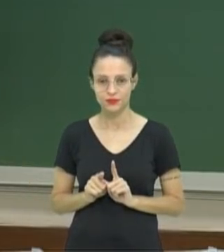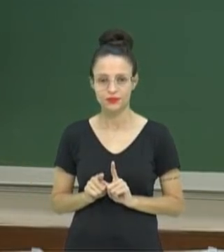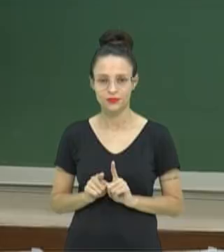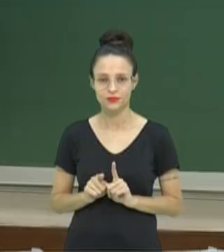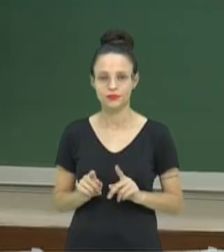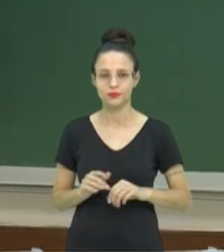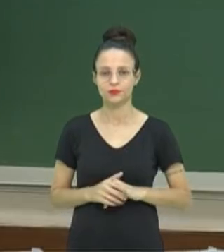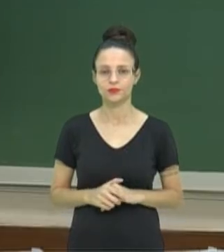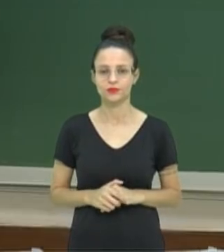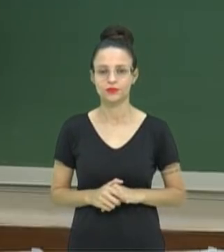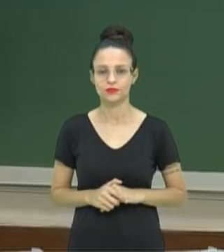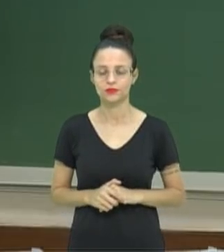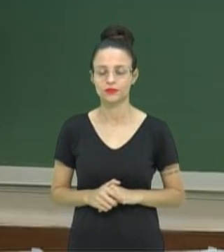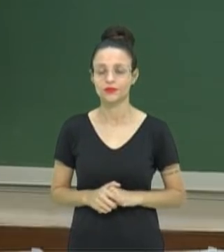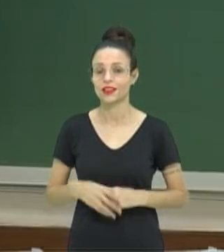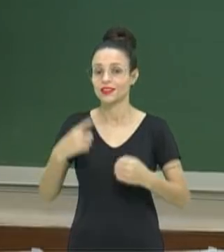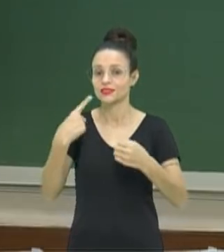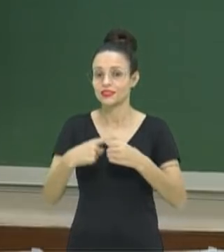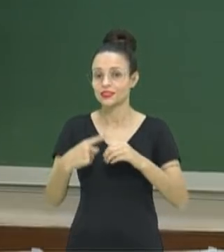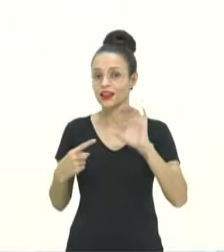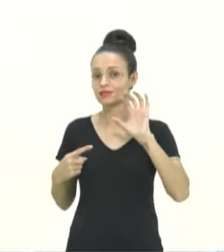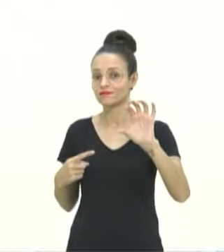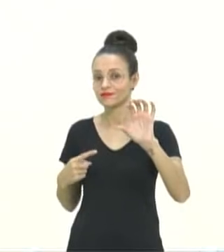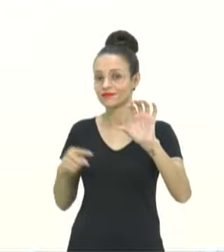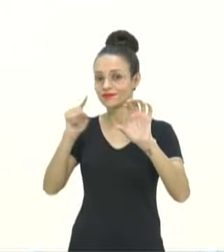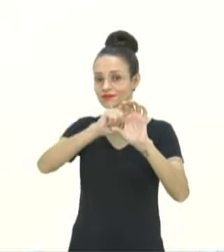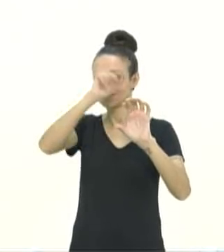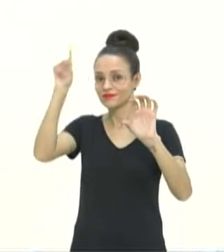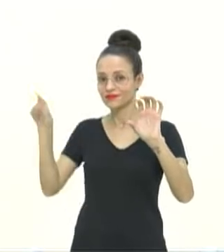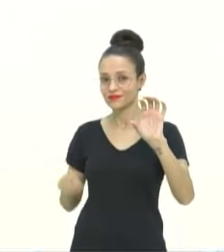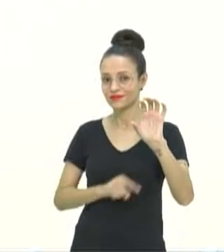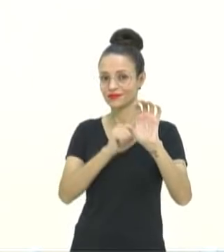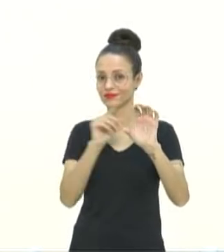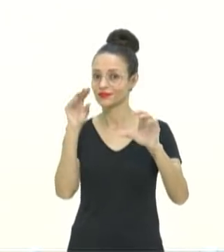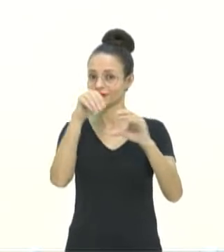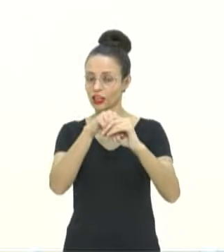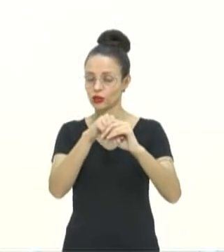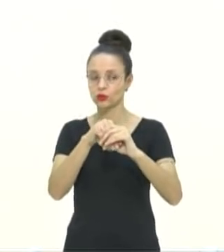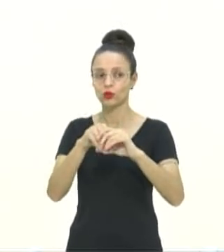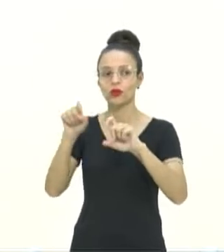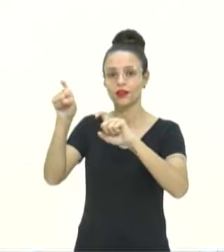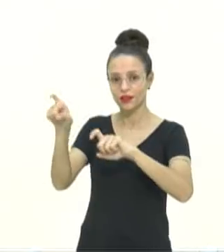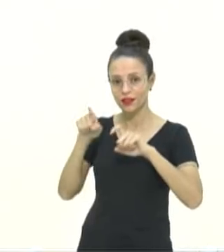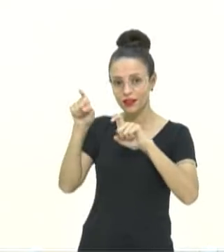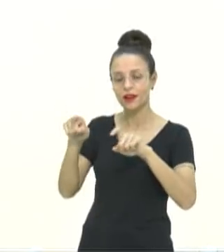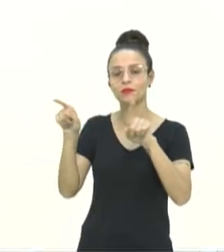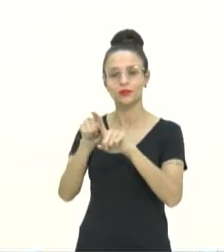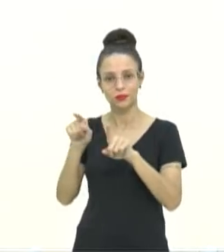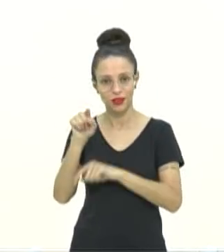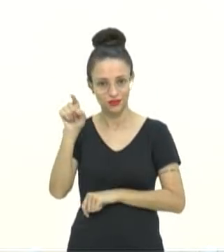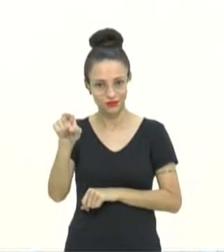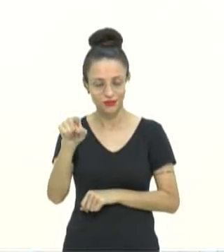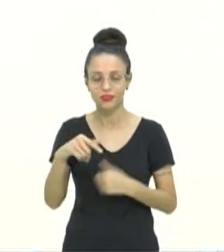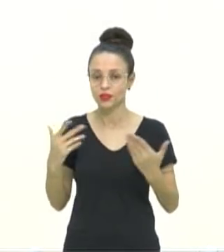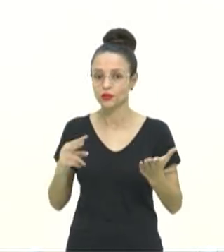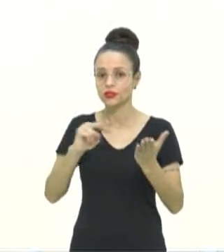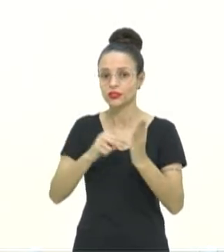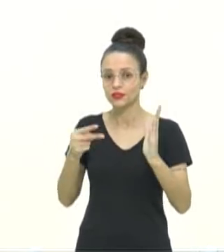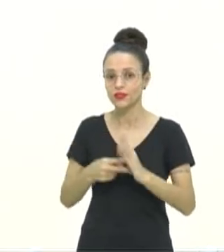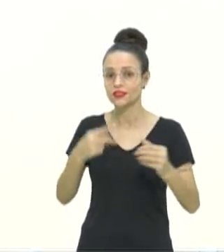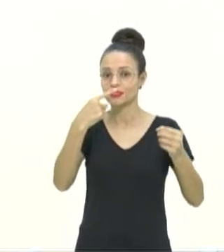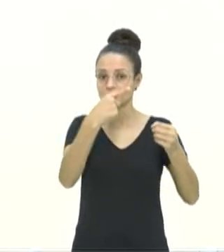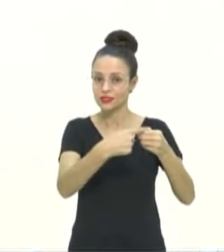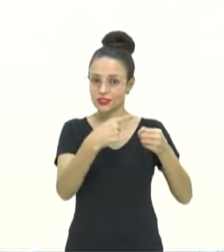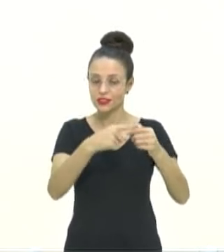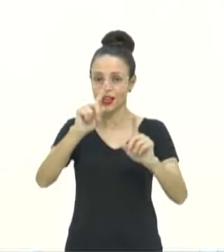maior ali. A cidade está dentro do município. E o campo é a outra parte. Ou seja,